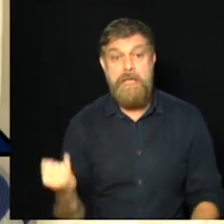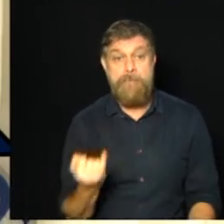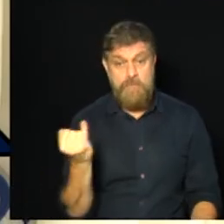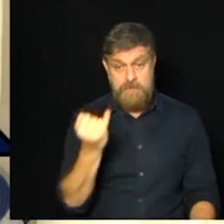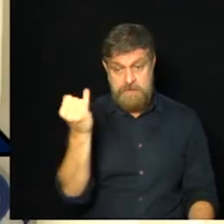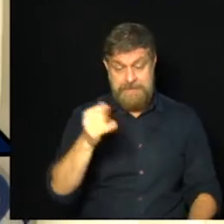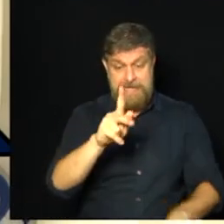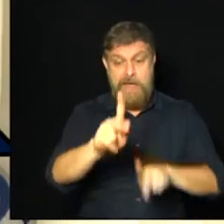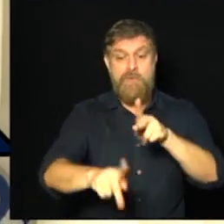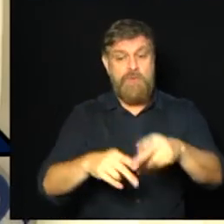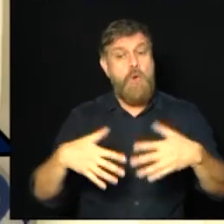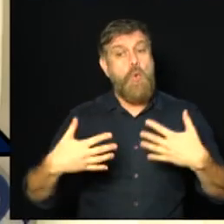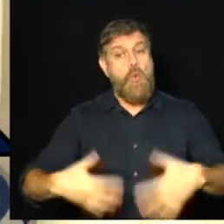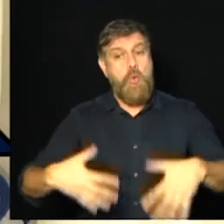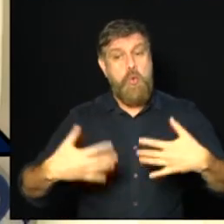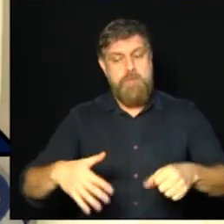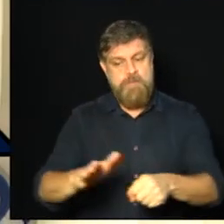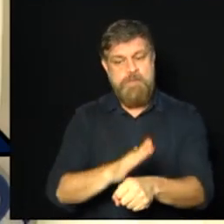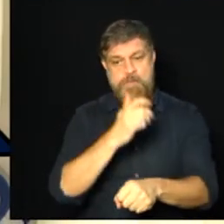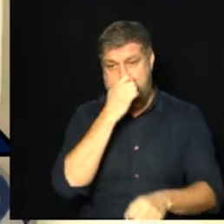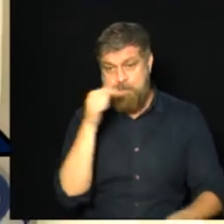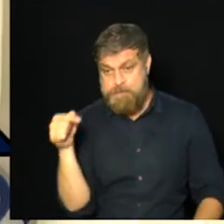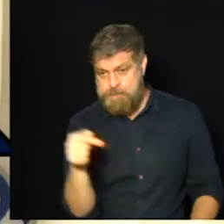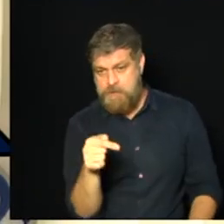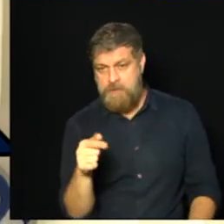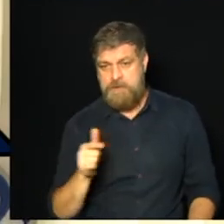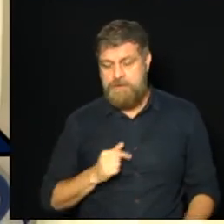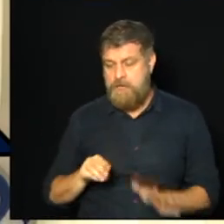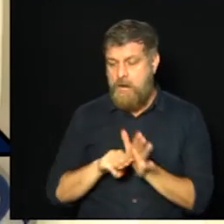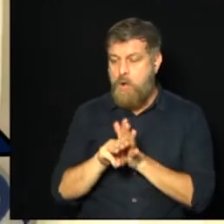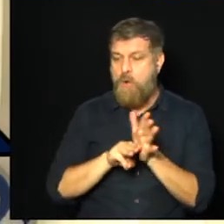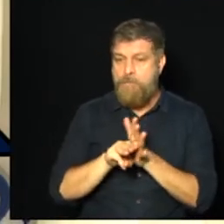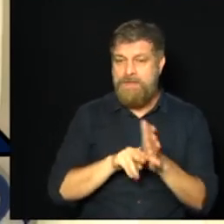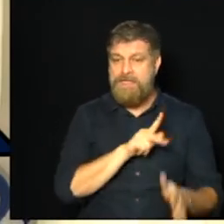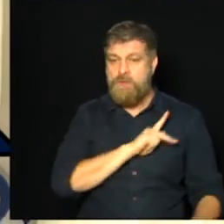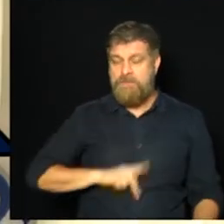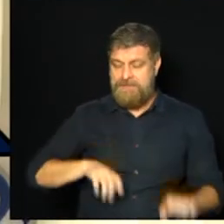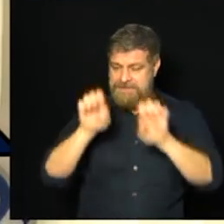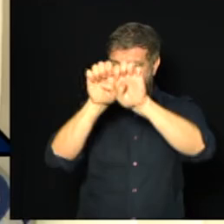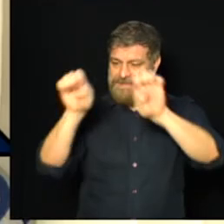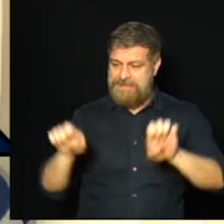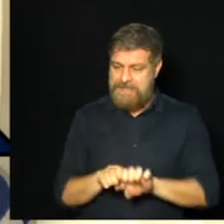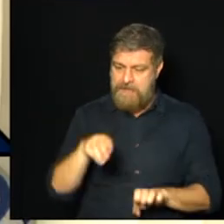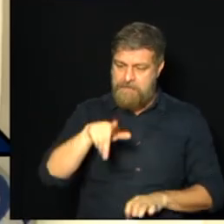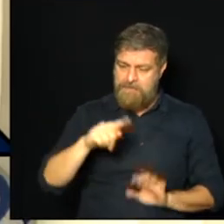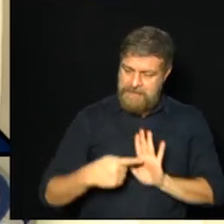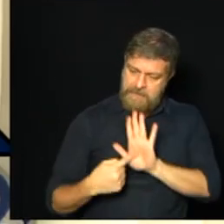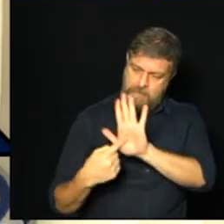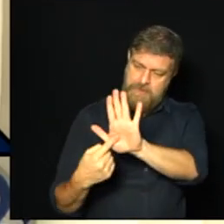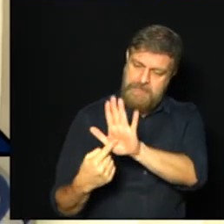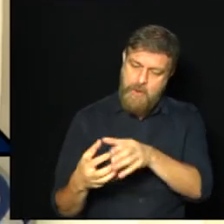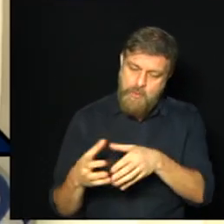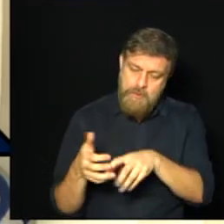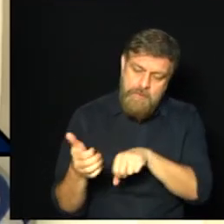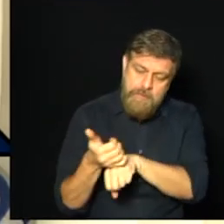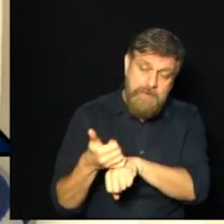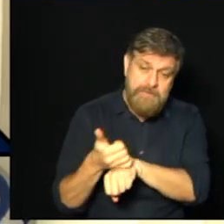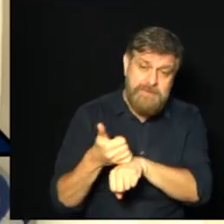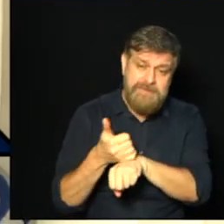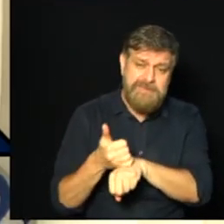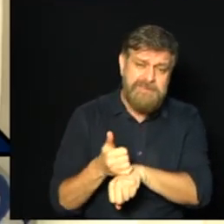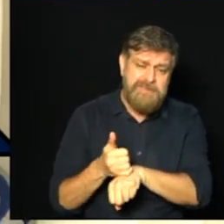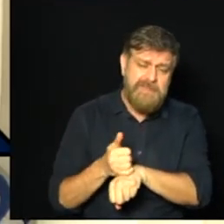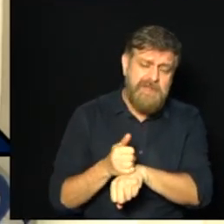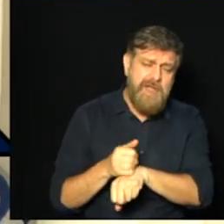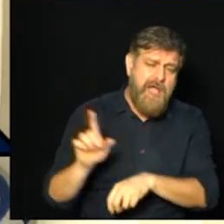uma população intensa. Esse modelo apresentado aqui pelo presidente da Rede Mário Gatti, né, e a equipe, é uma